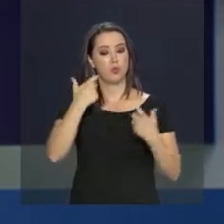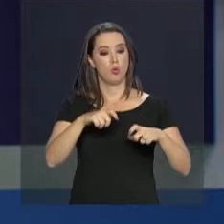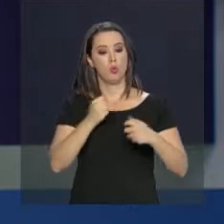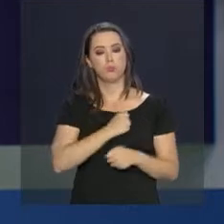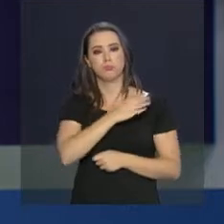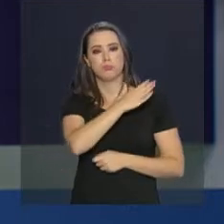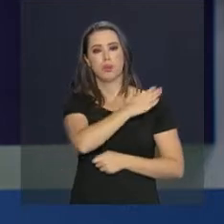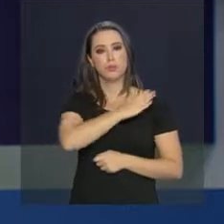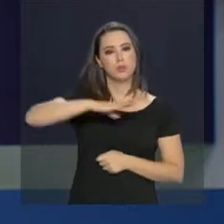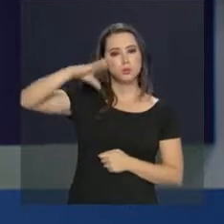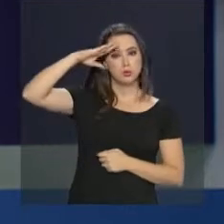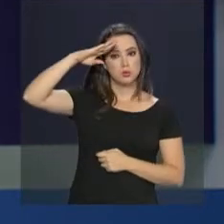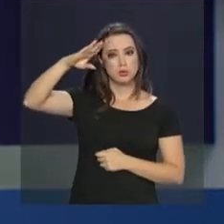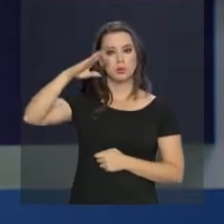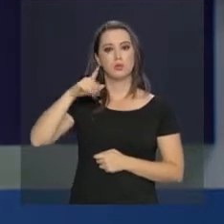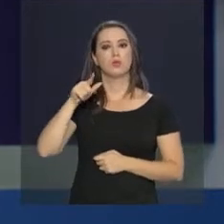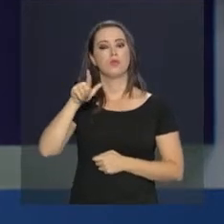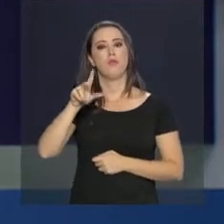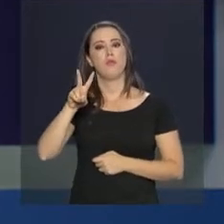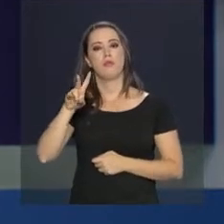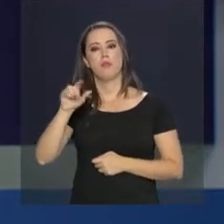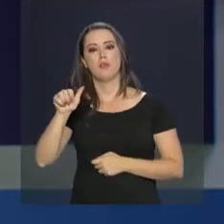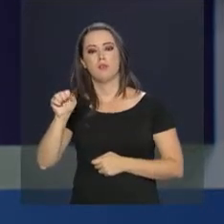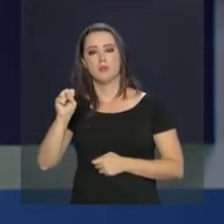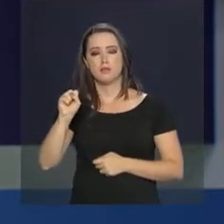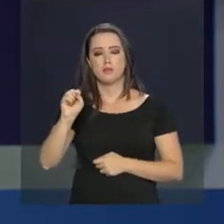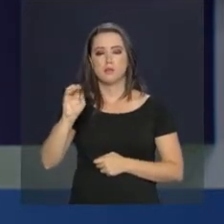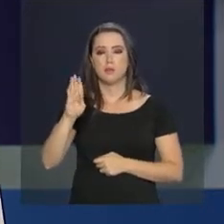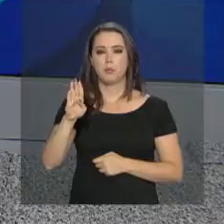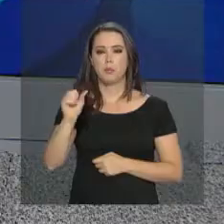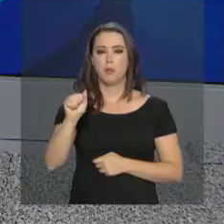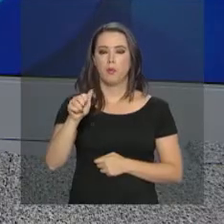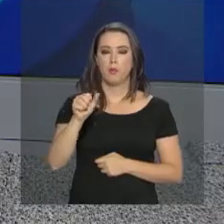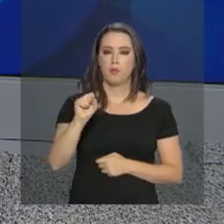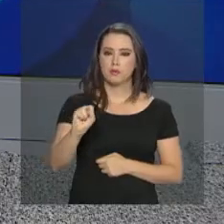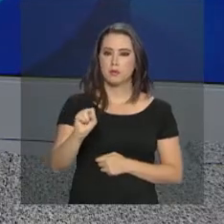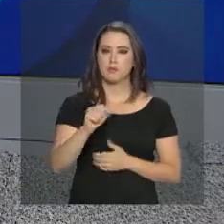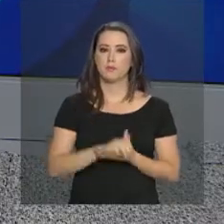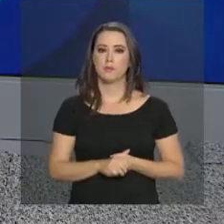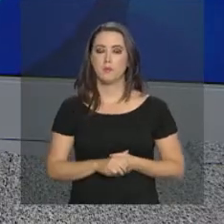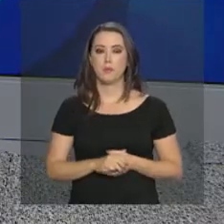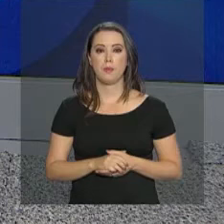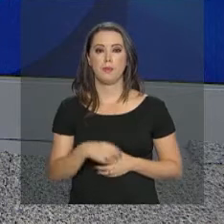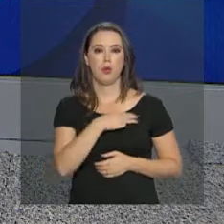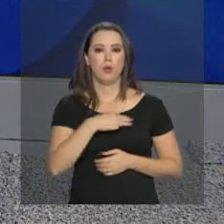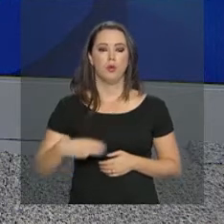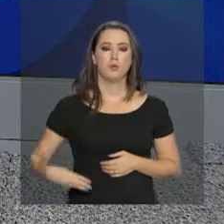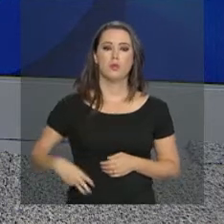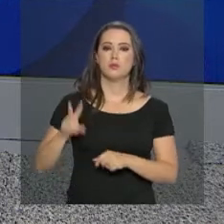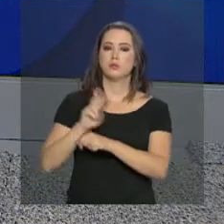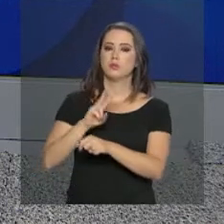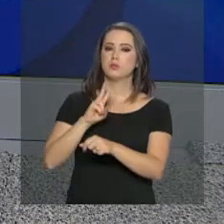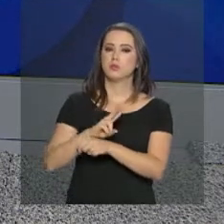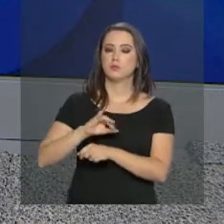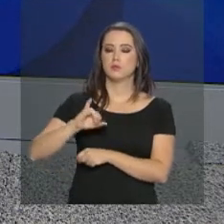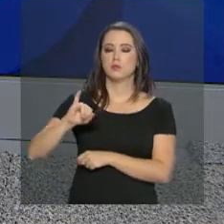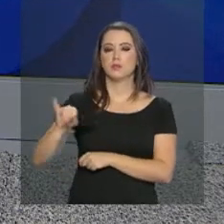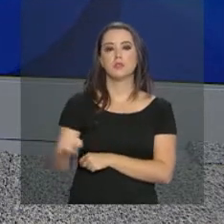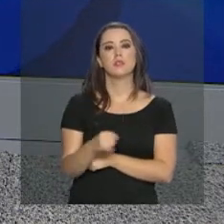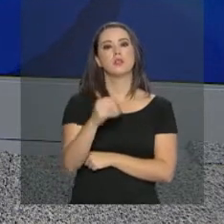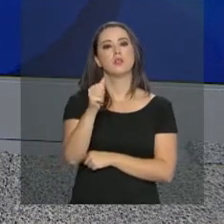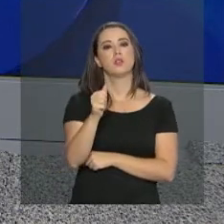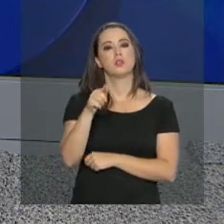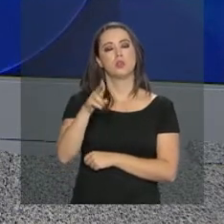comandante do exército general eduardo villas boas o ministro da defesa joaquim silva e luna também